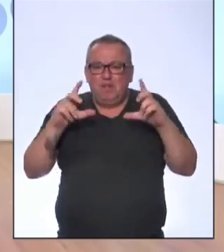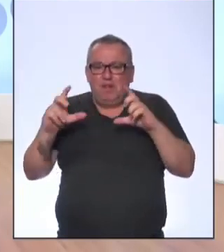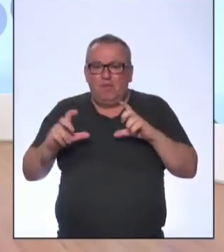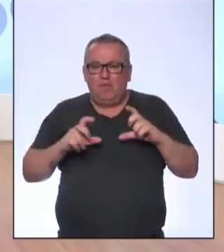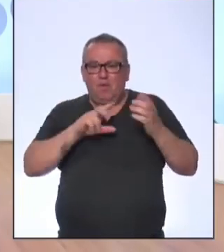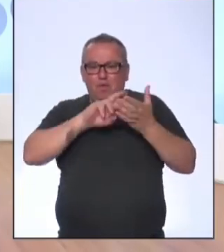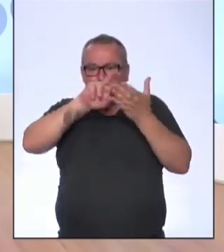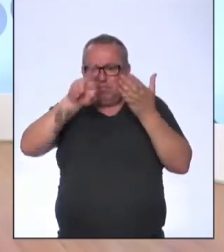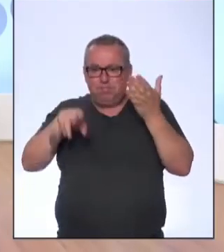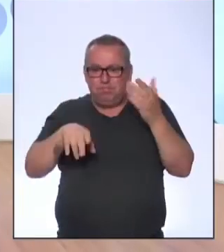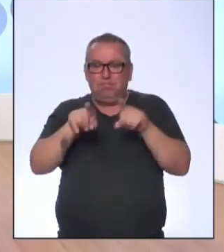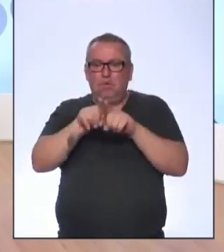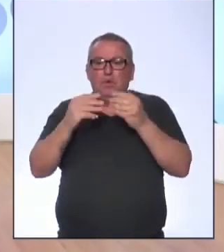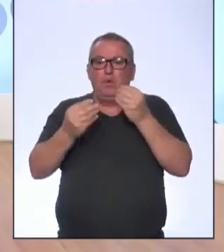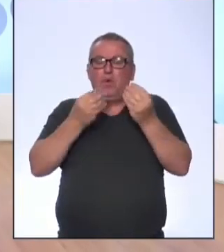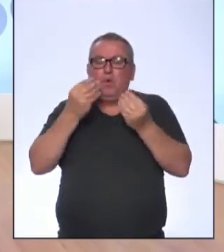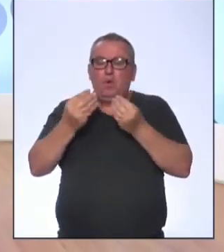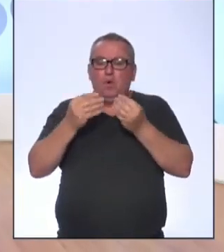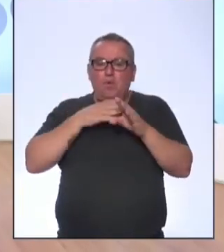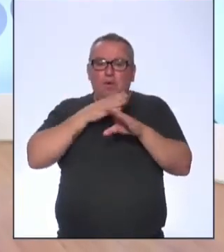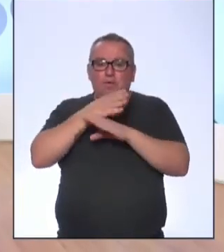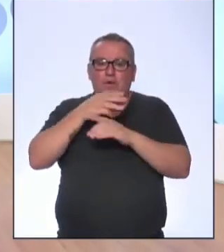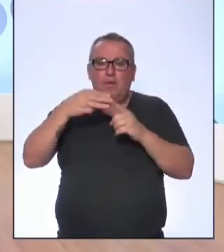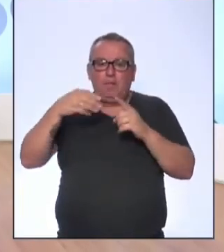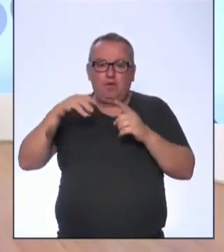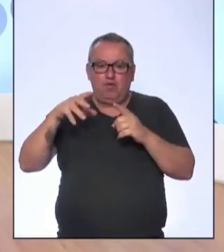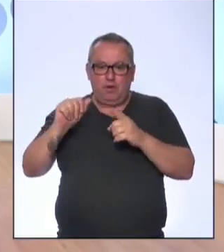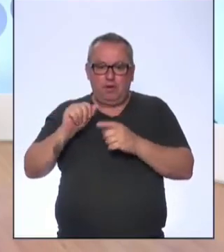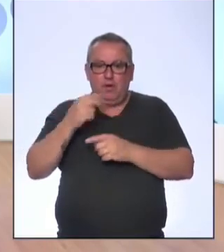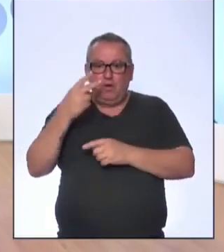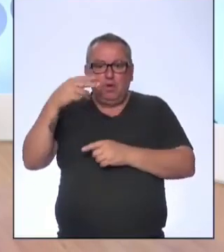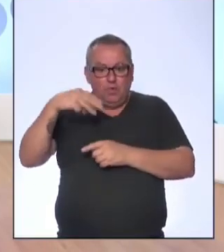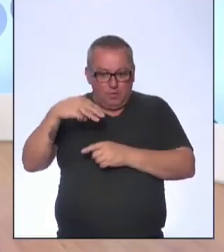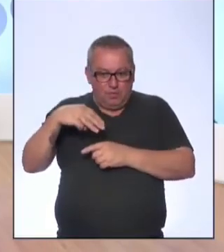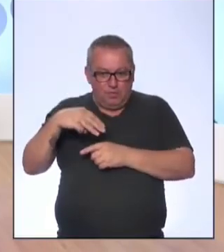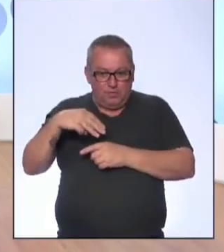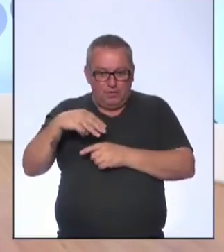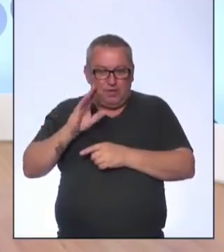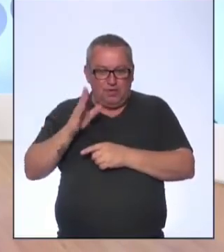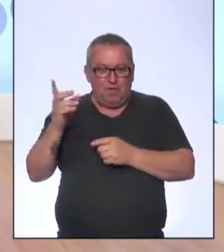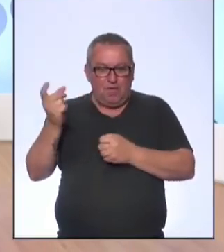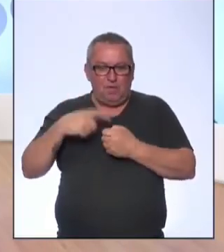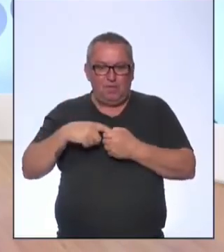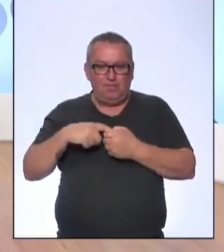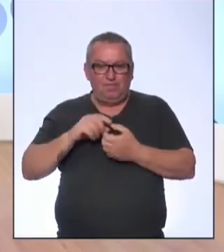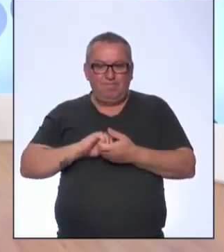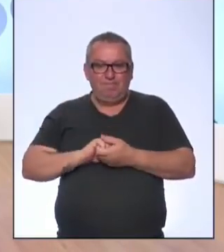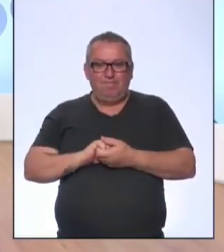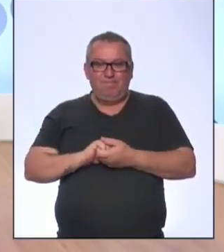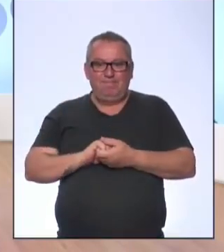fotodenúncia? E como elas circulam nas mídias? Então, 2 minutinhos, até daqui a pouquinho. Vamos lá?